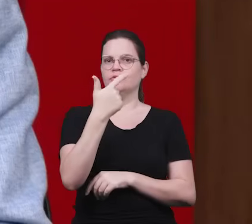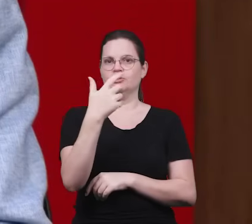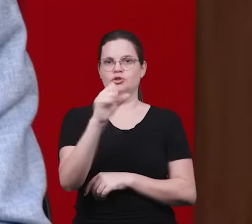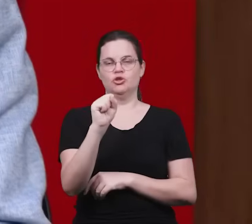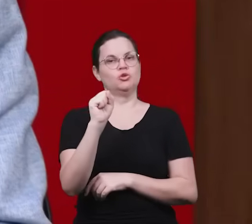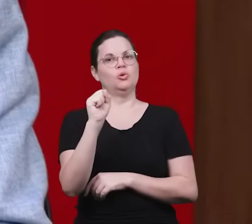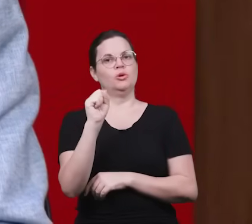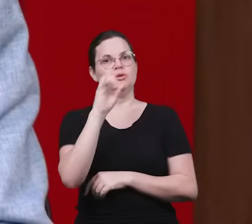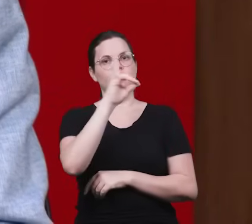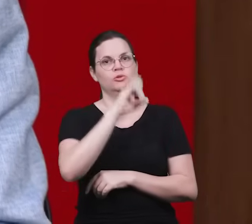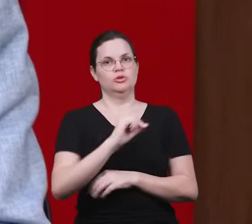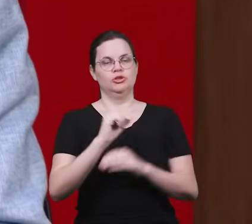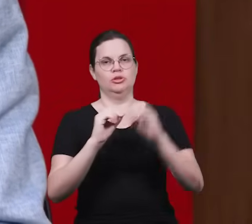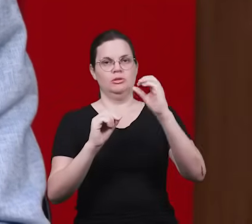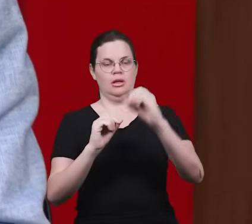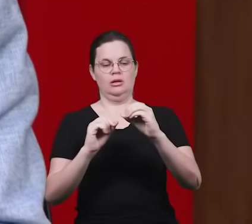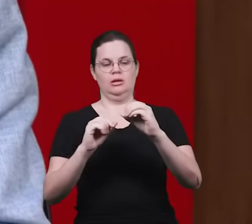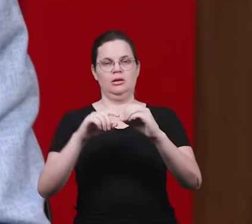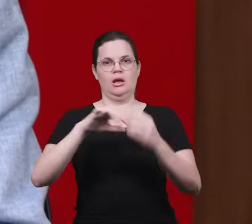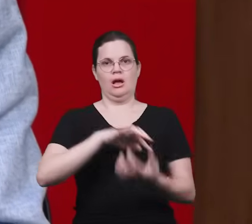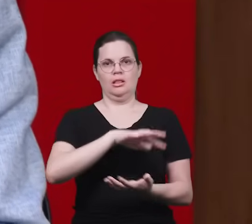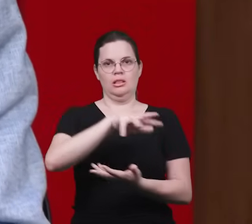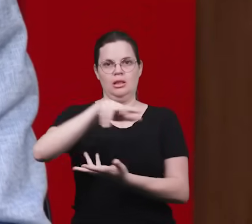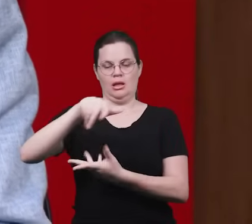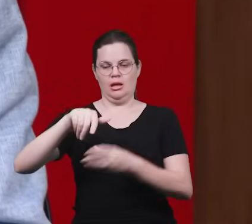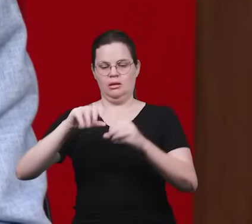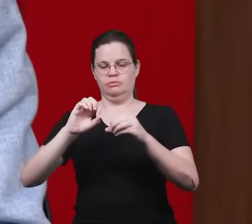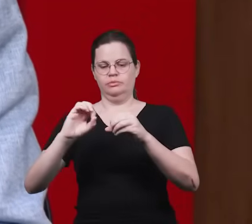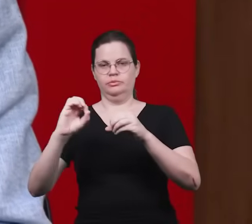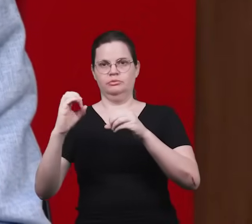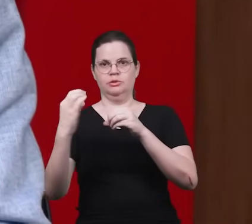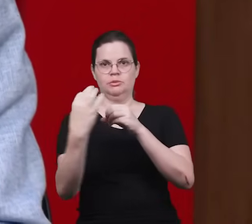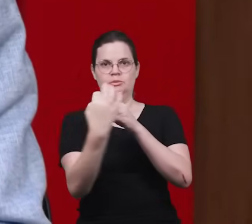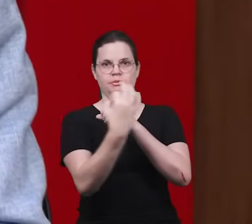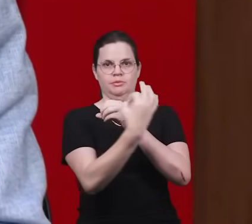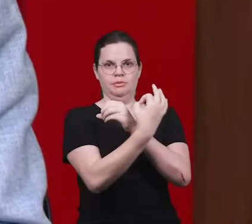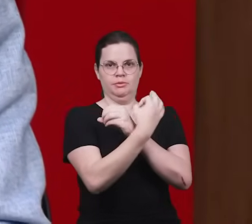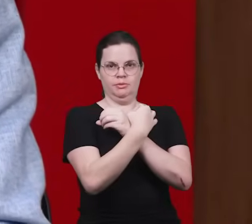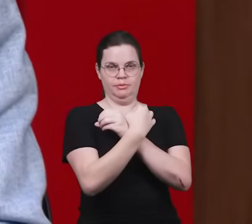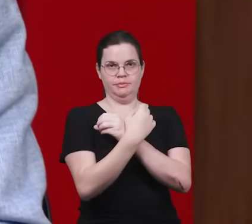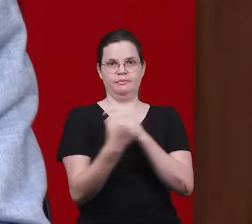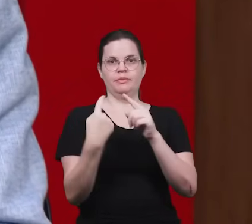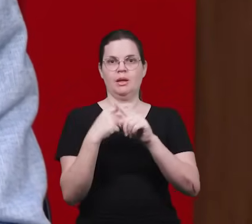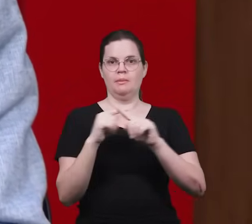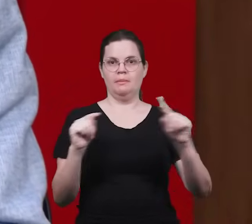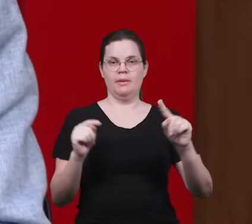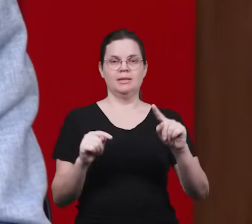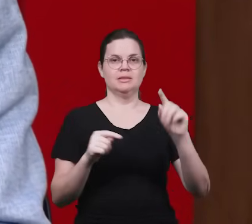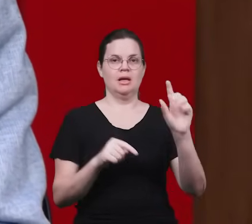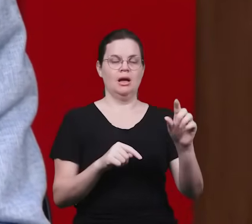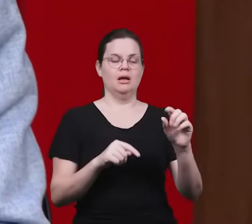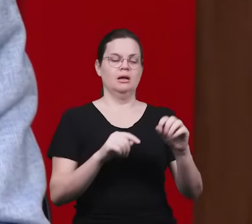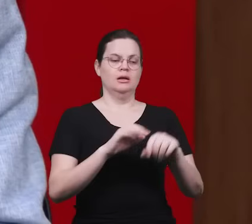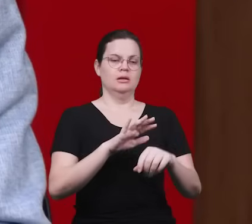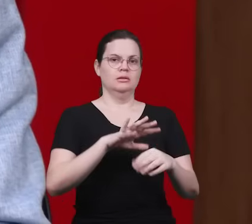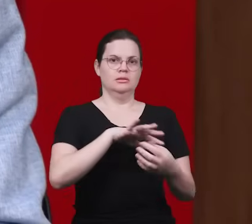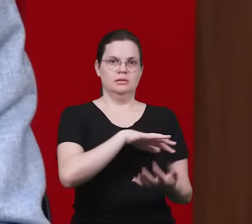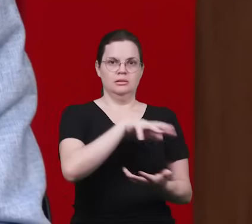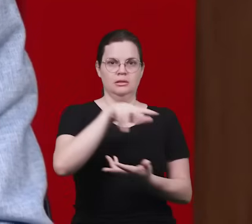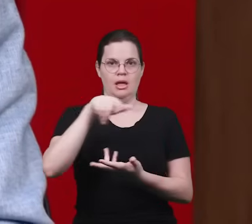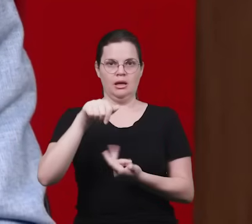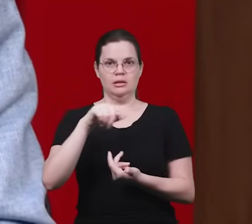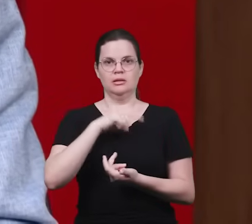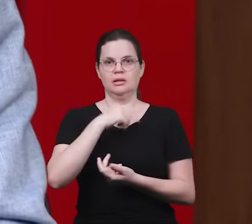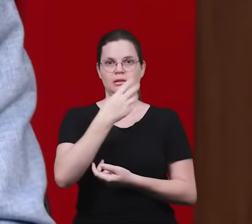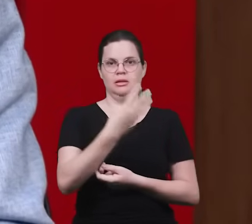revolução sobre a Terra, e a Terra, por outro lado, ela tem 365 dias para completar um ciclo do